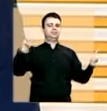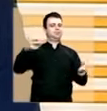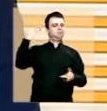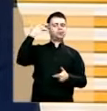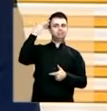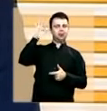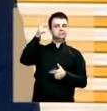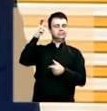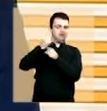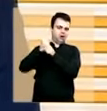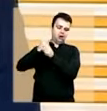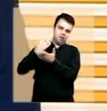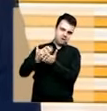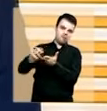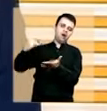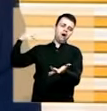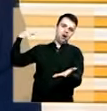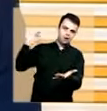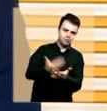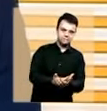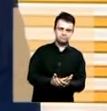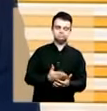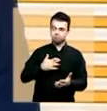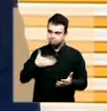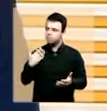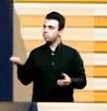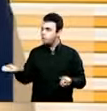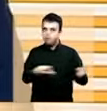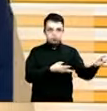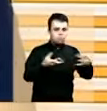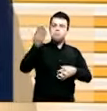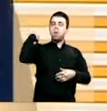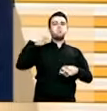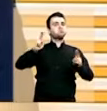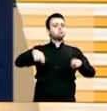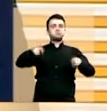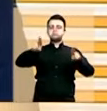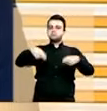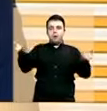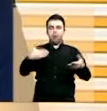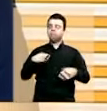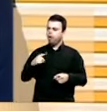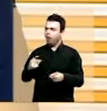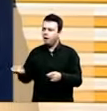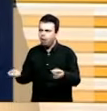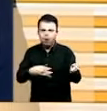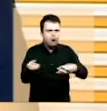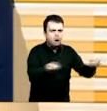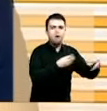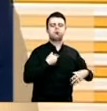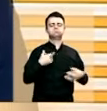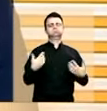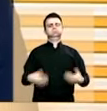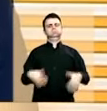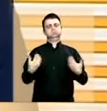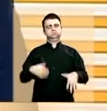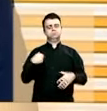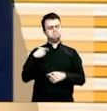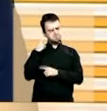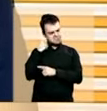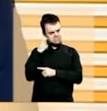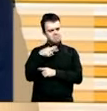e cada vez mais novidades que nunca se teve. Isso me traz um lado